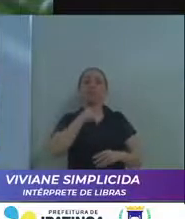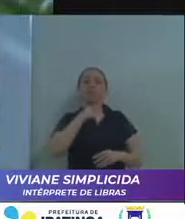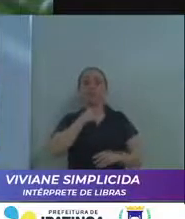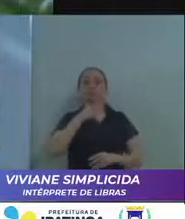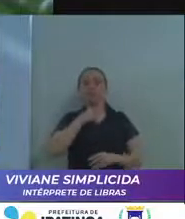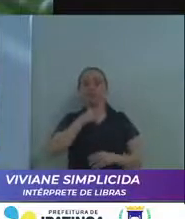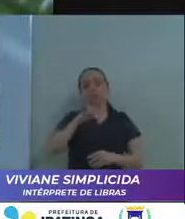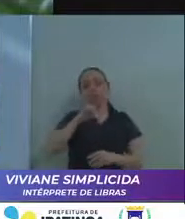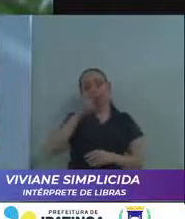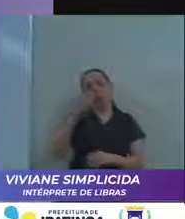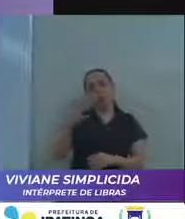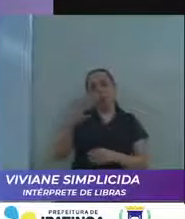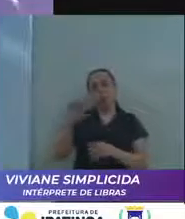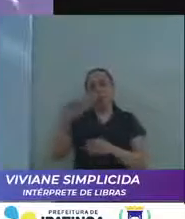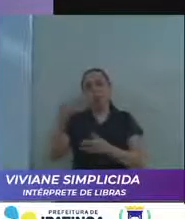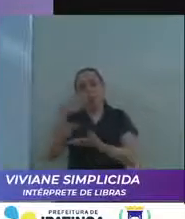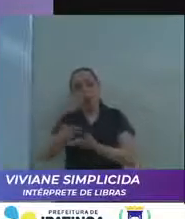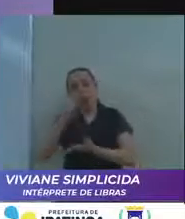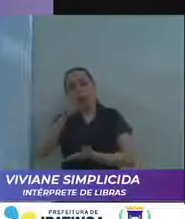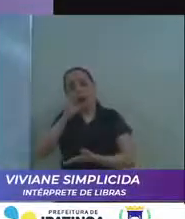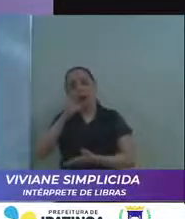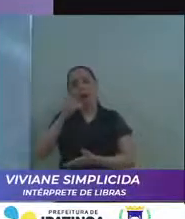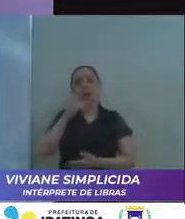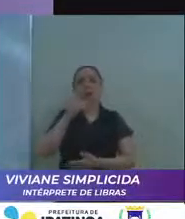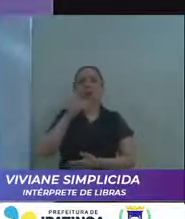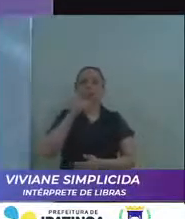mesmo de um gole de água.